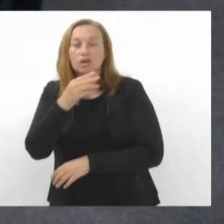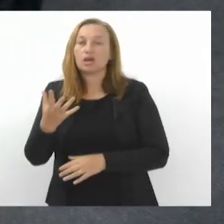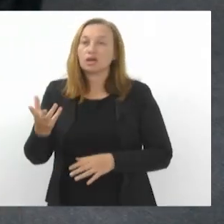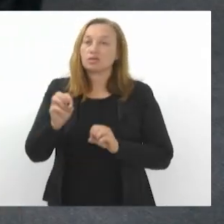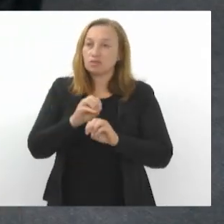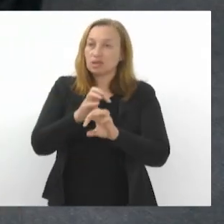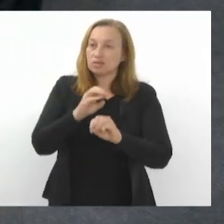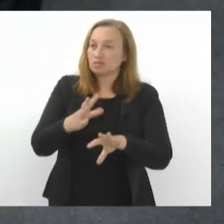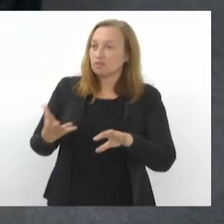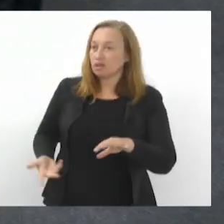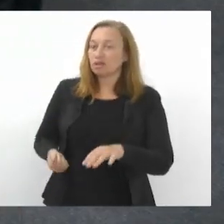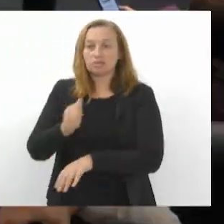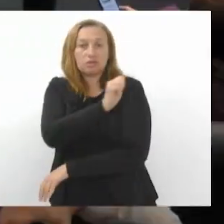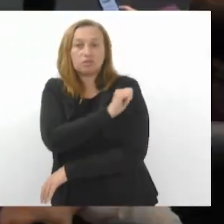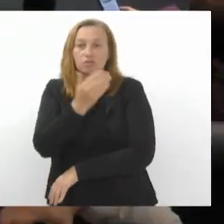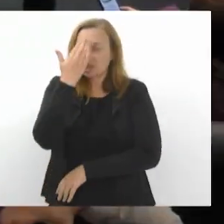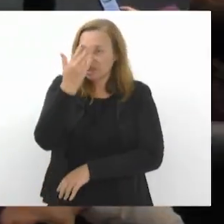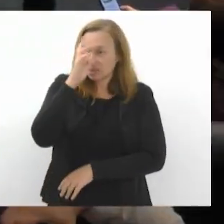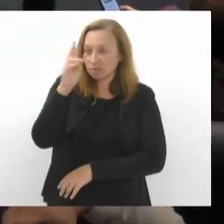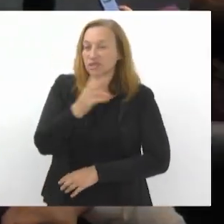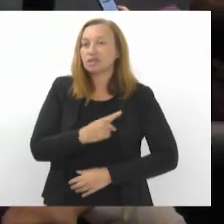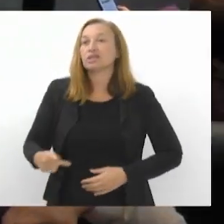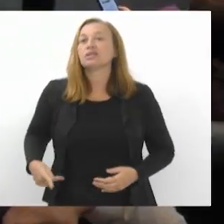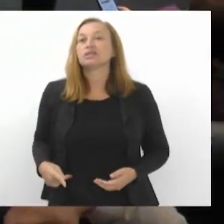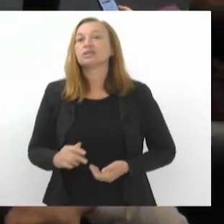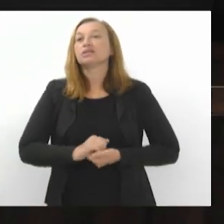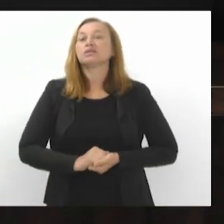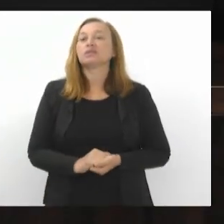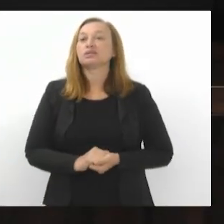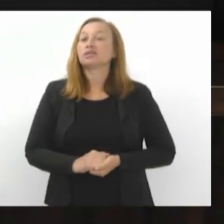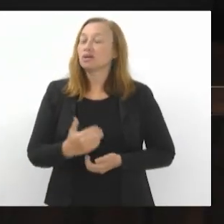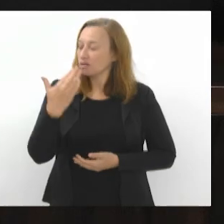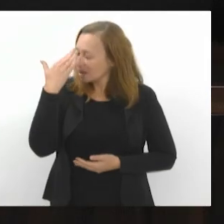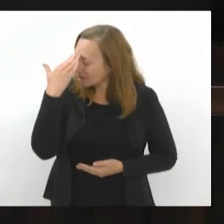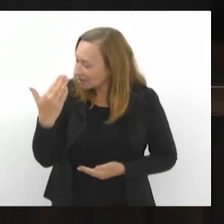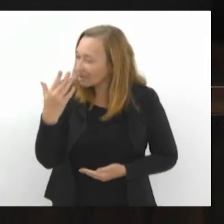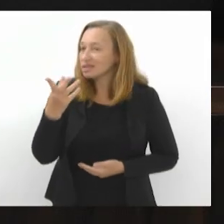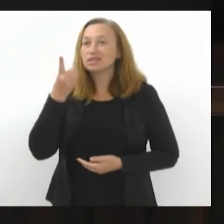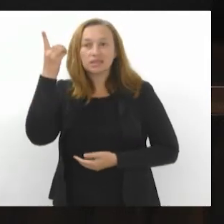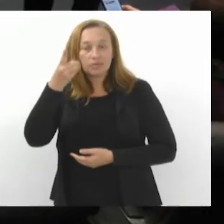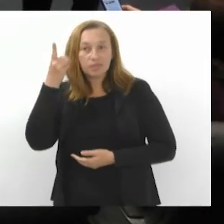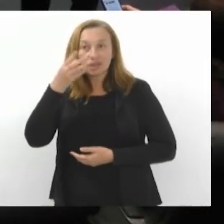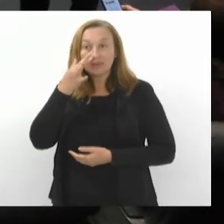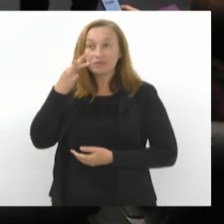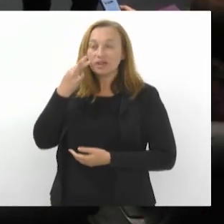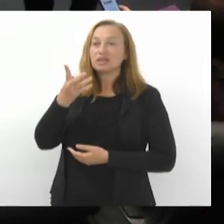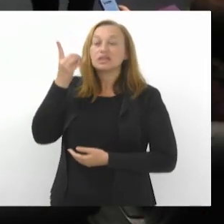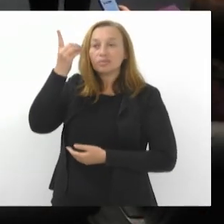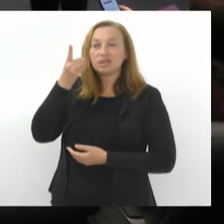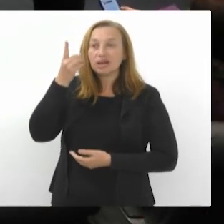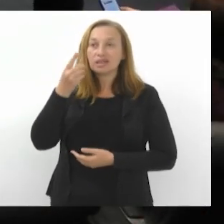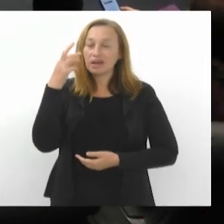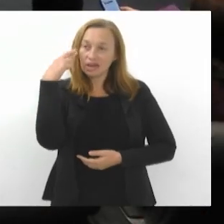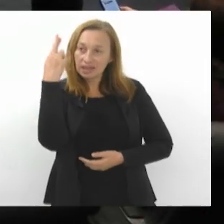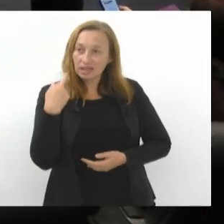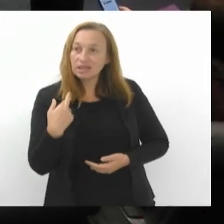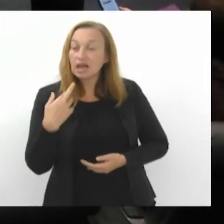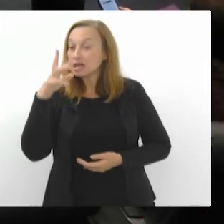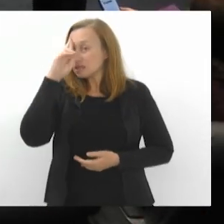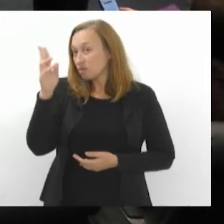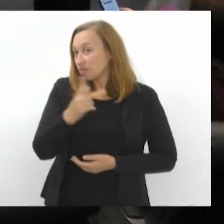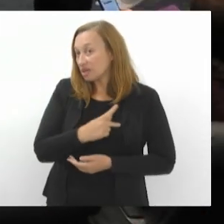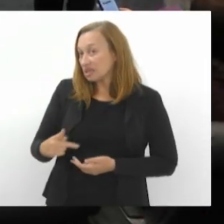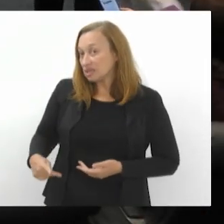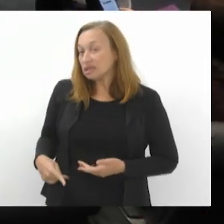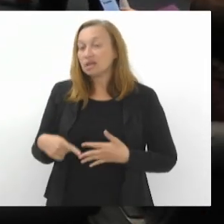para os nossos estudantes. Obrigado, presidente. Eu que te agradeço, deputado Flávio Serafini. Deputada Renata Souza. Senhor